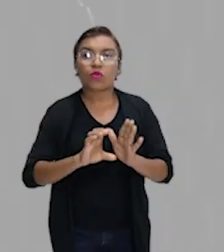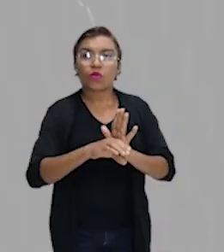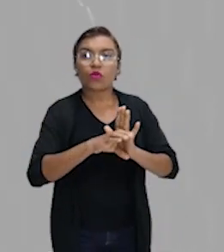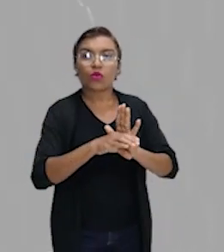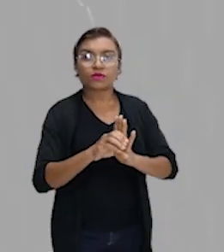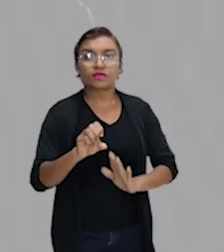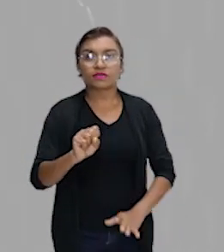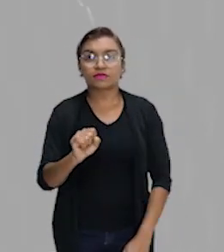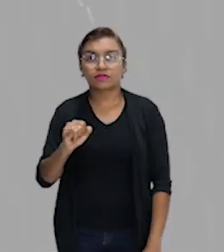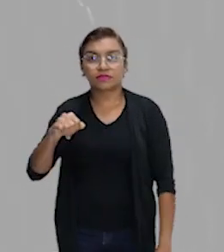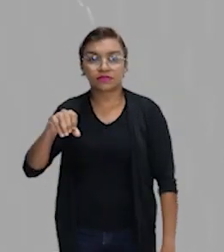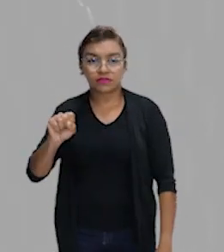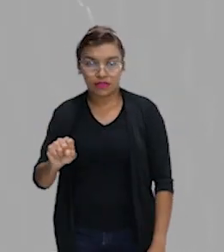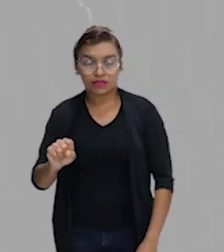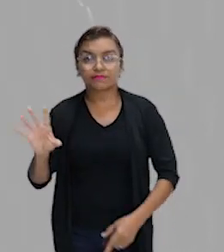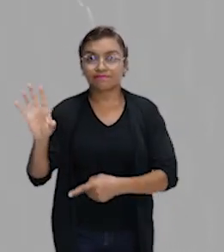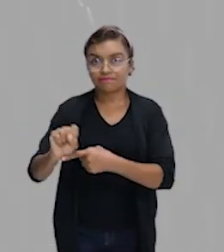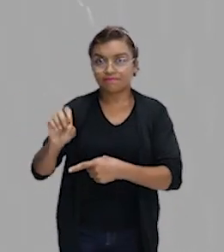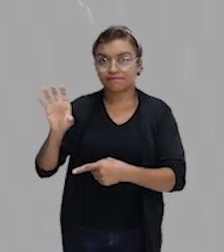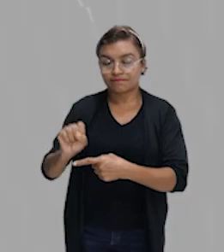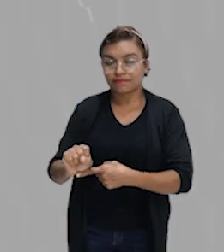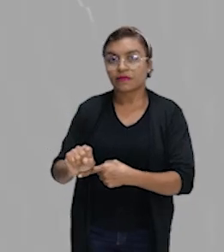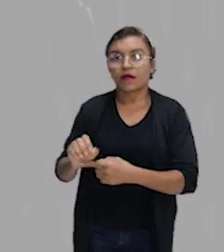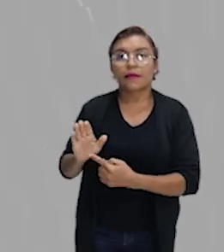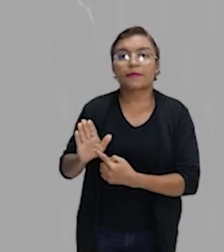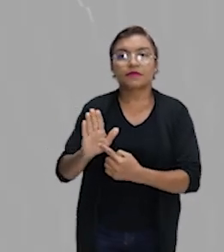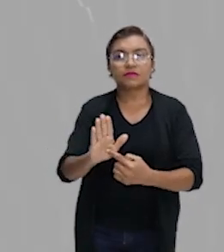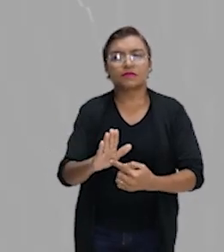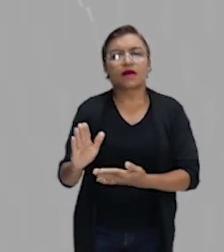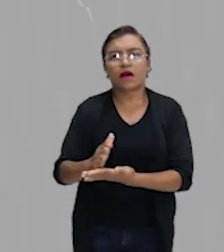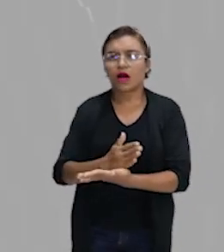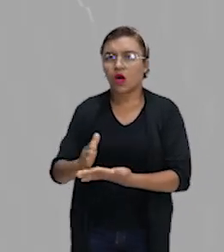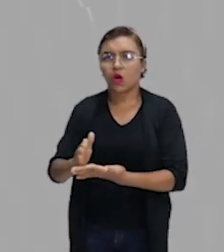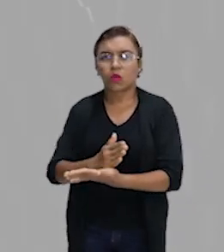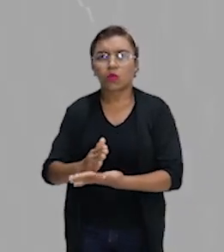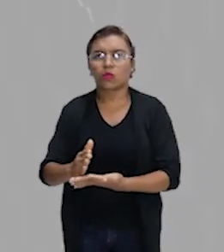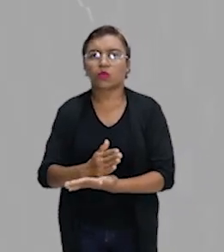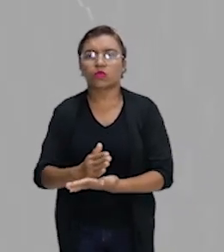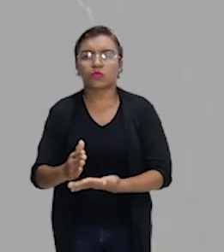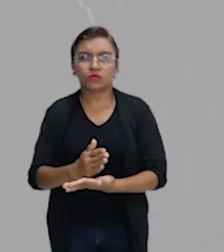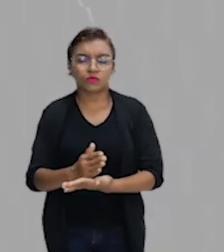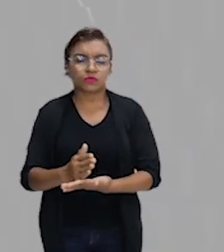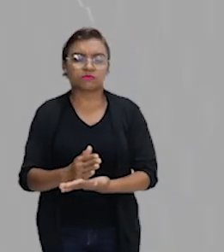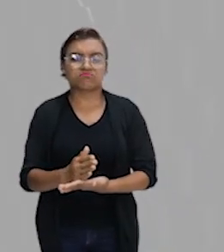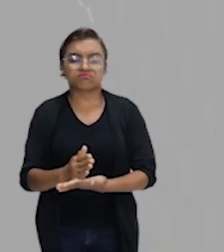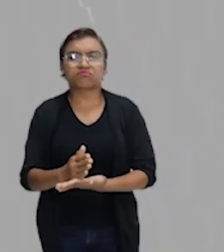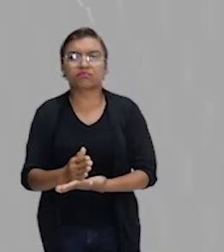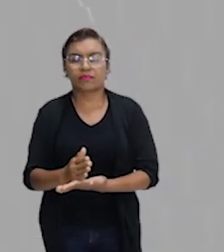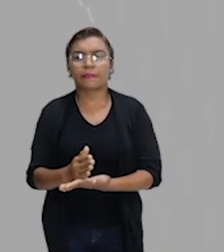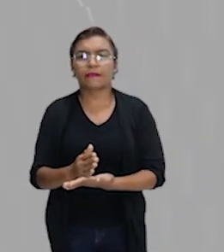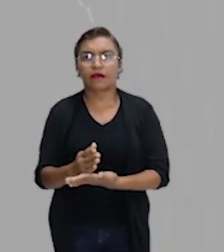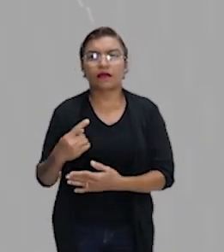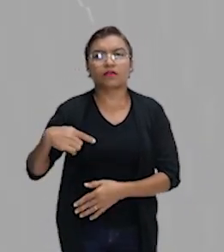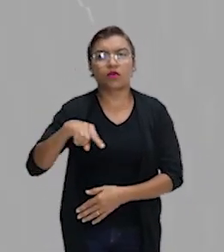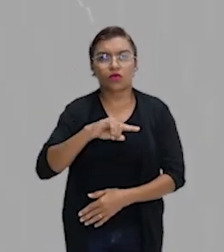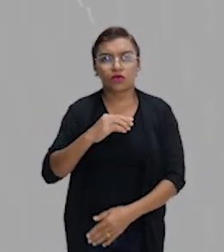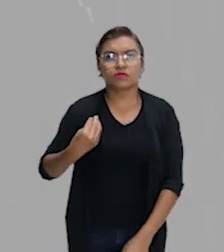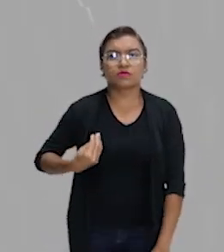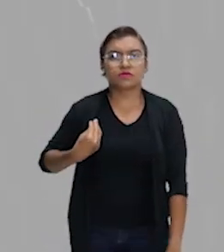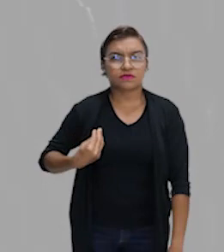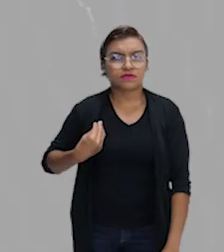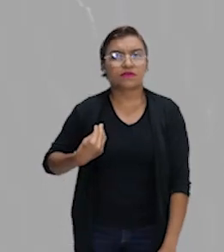apresentar alguns sais para vocês, os sais que aparecem com maior frequência no nosso dia a dia, no